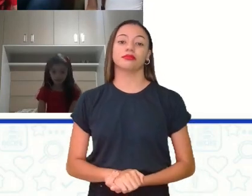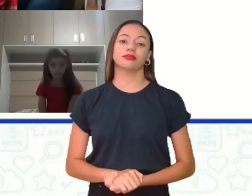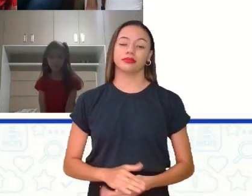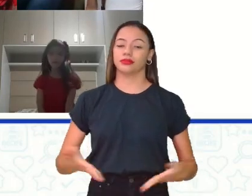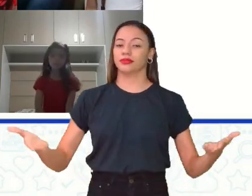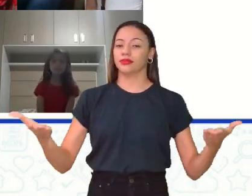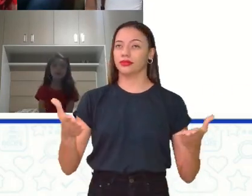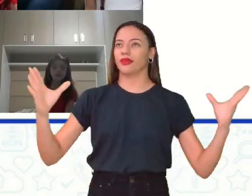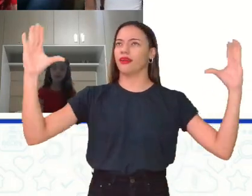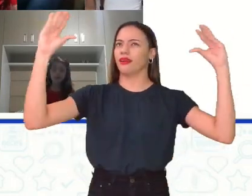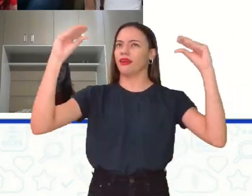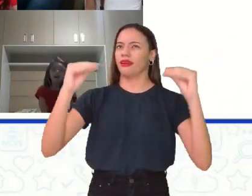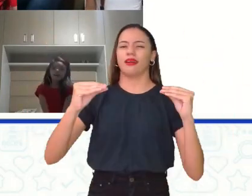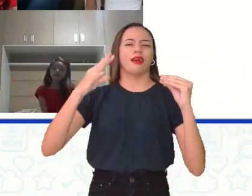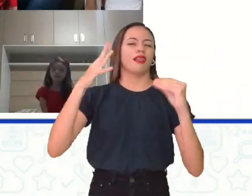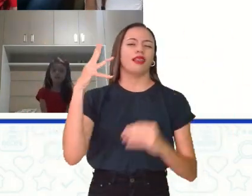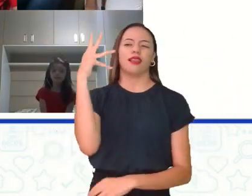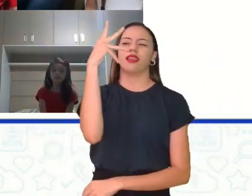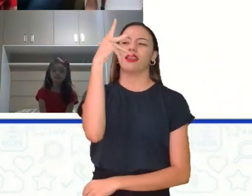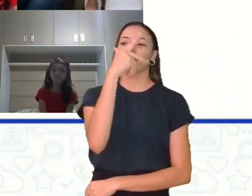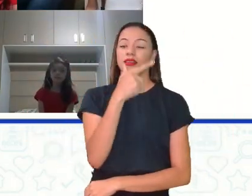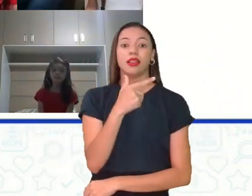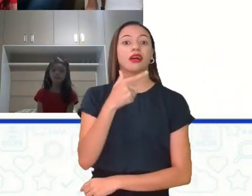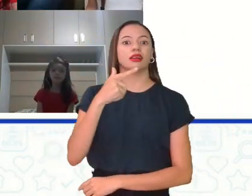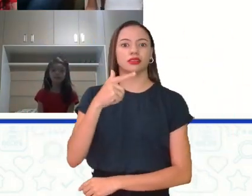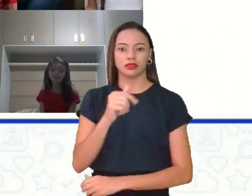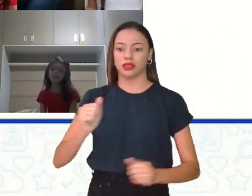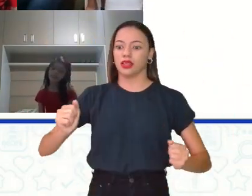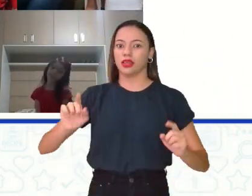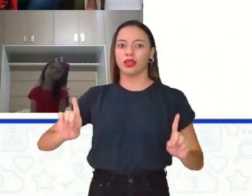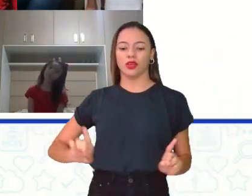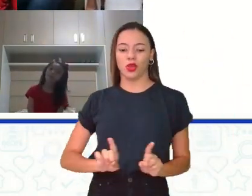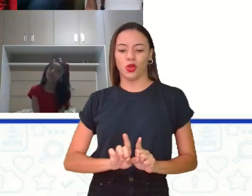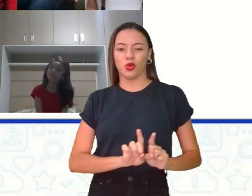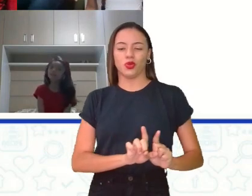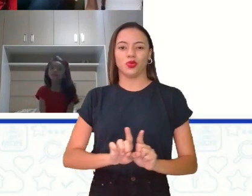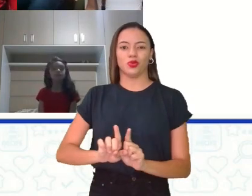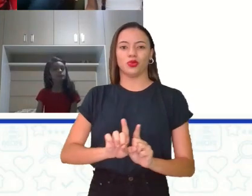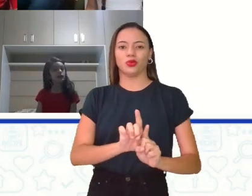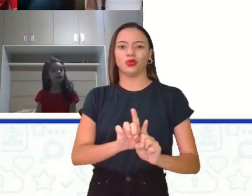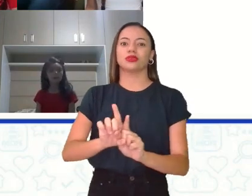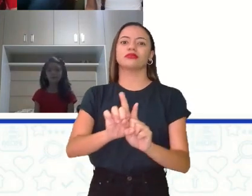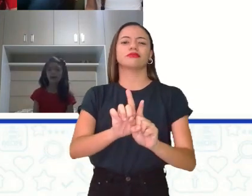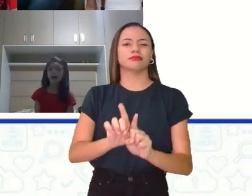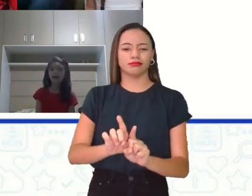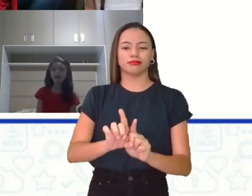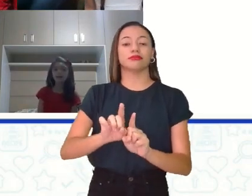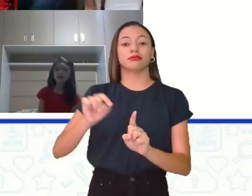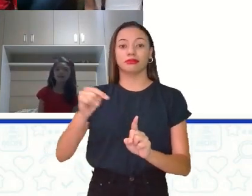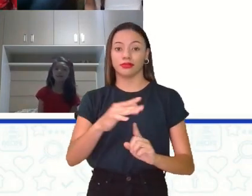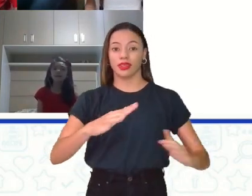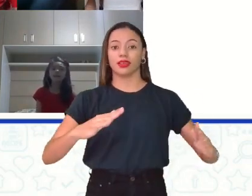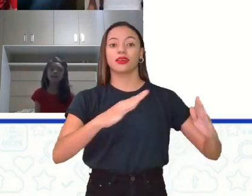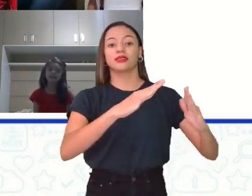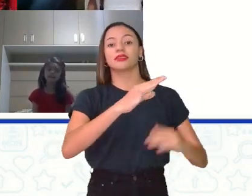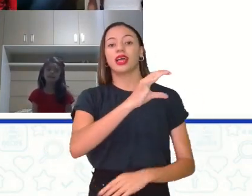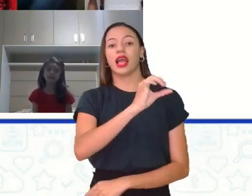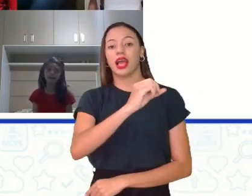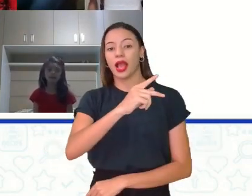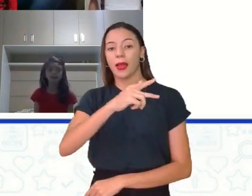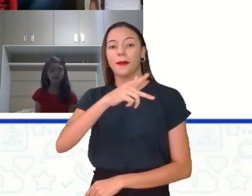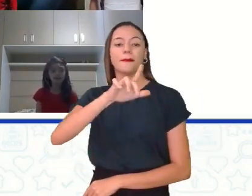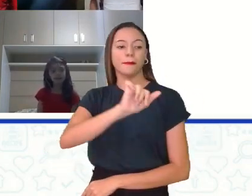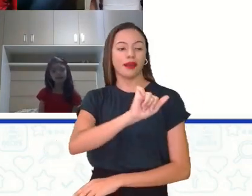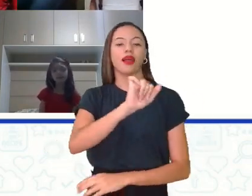Hoje a noite é bela, juntos eu e ela, vamos à capela